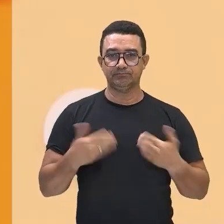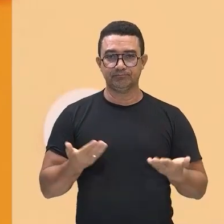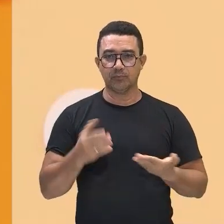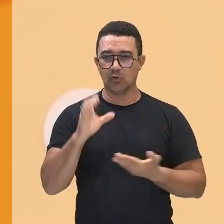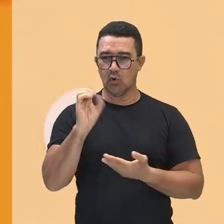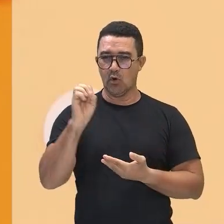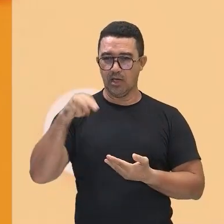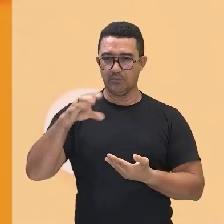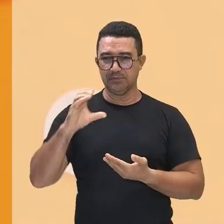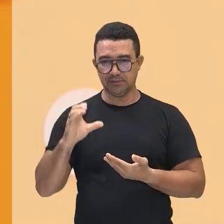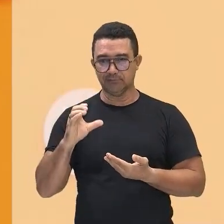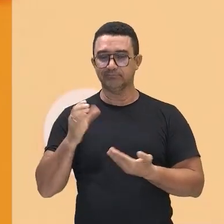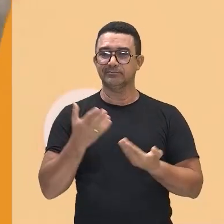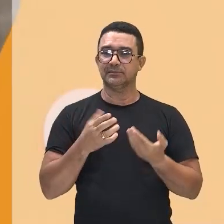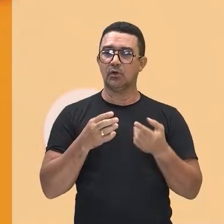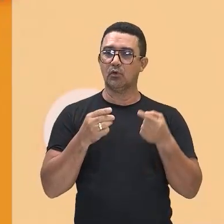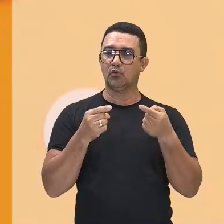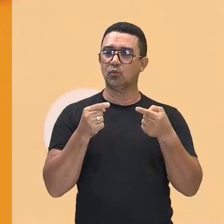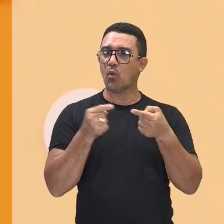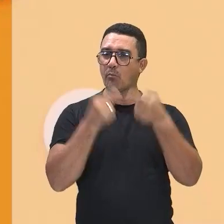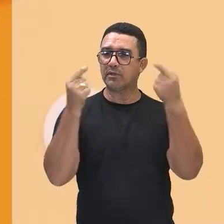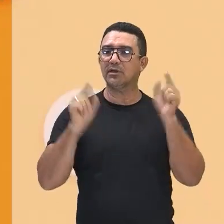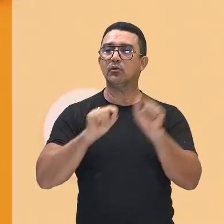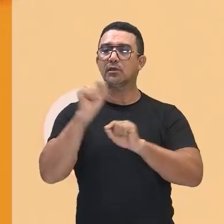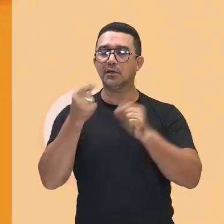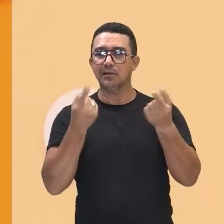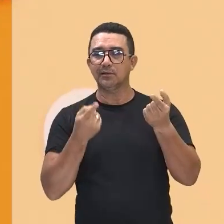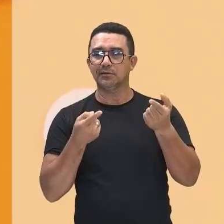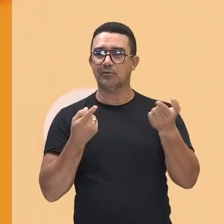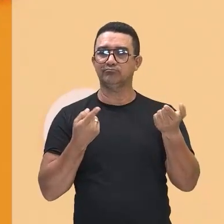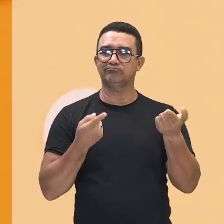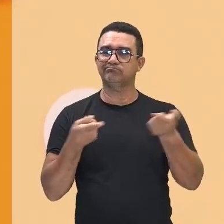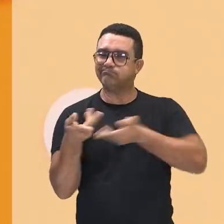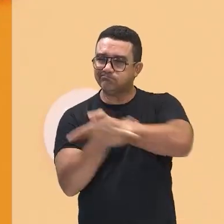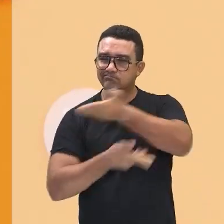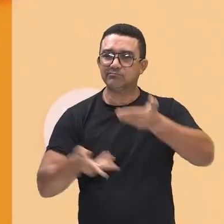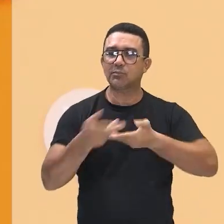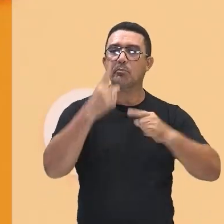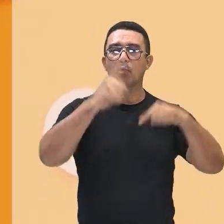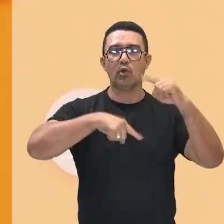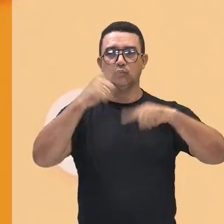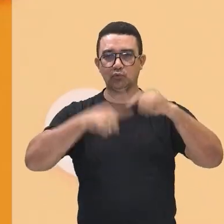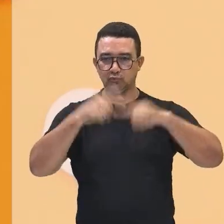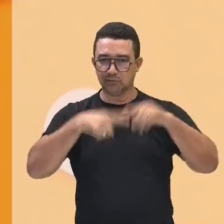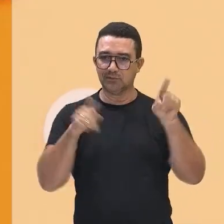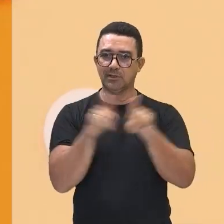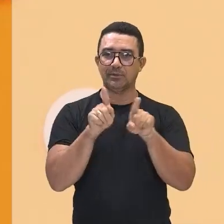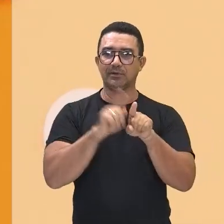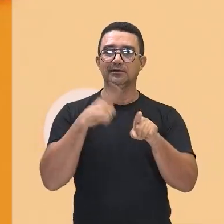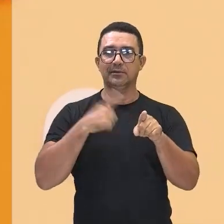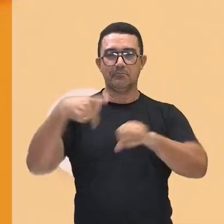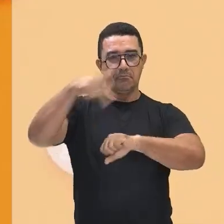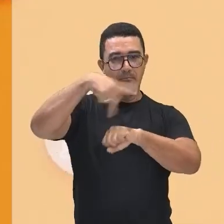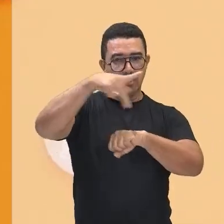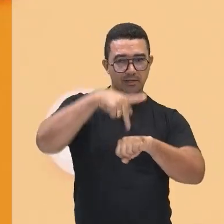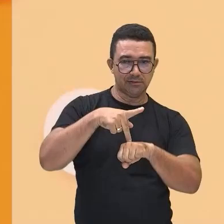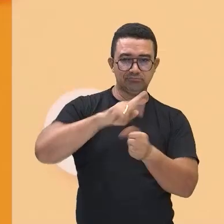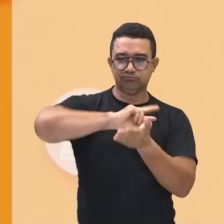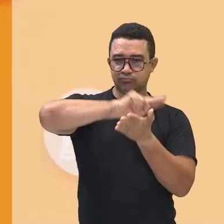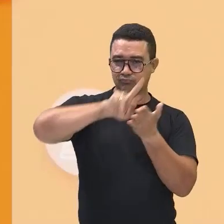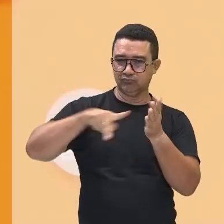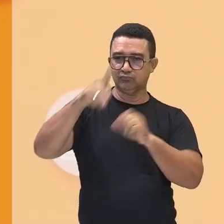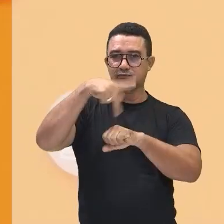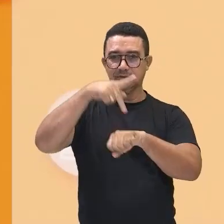estar ligado à comercialização de produtos que acaba pegando aí muitos países e ter essa conversa, né, de